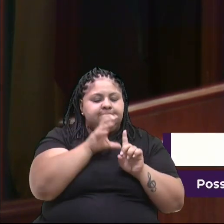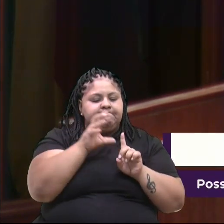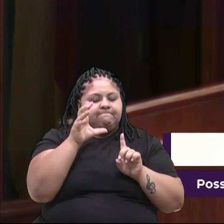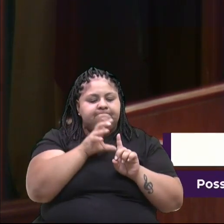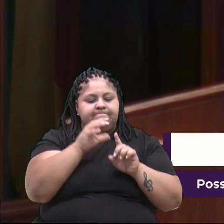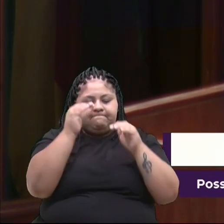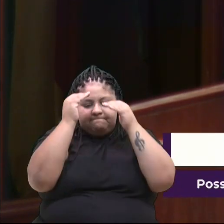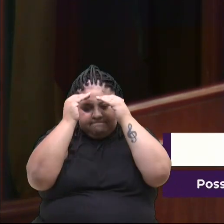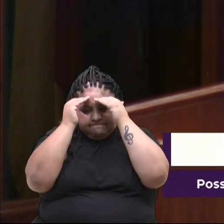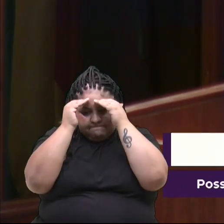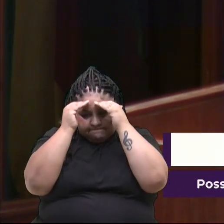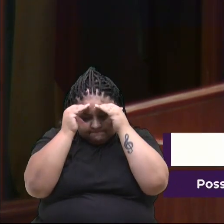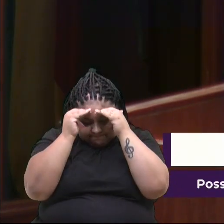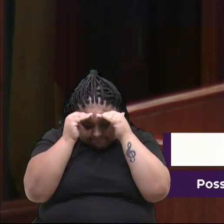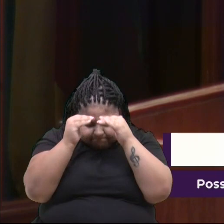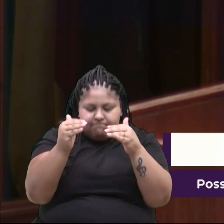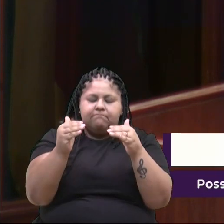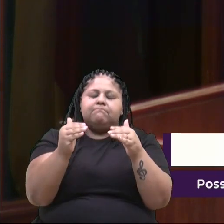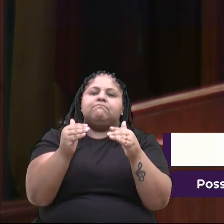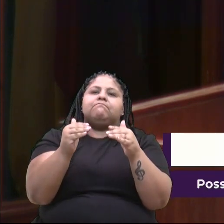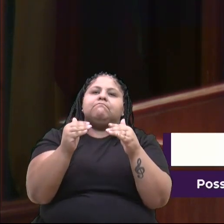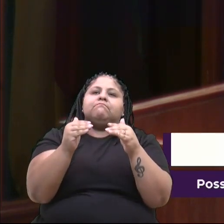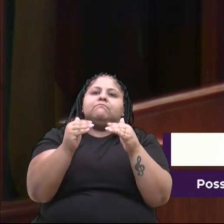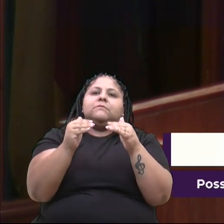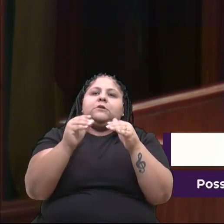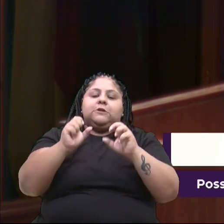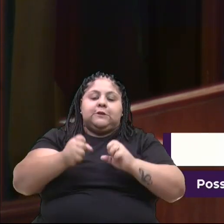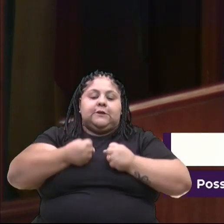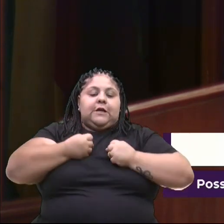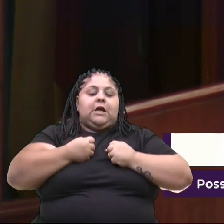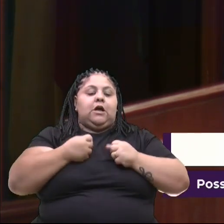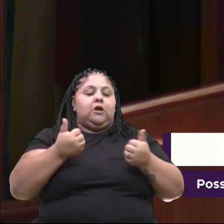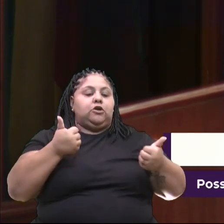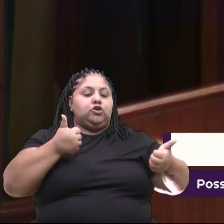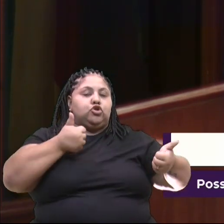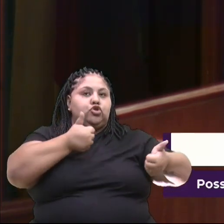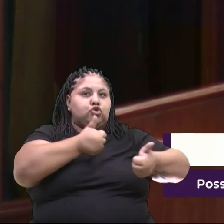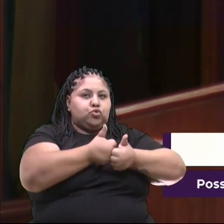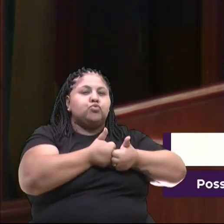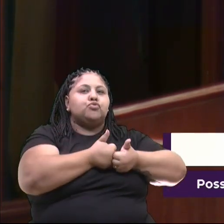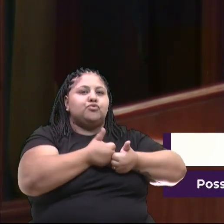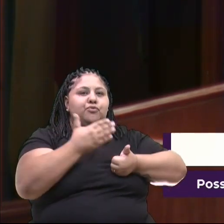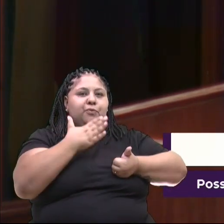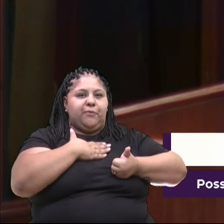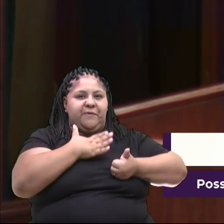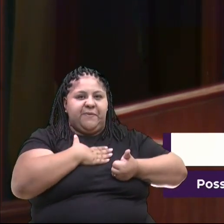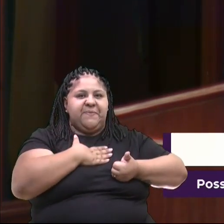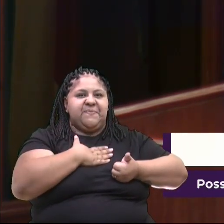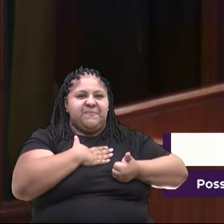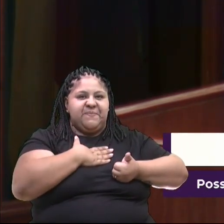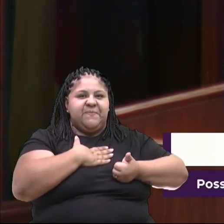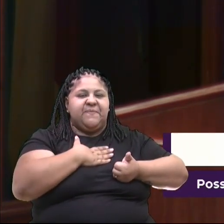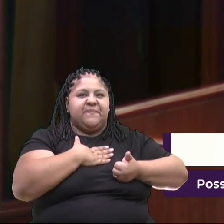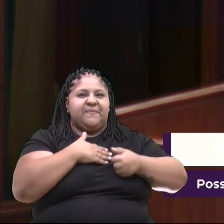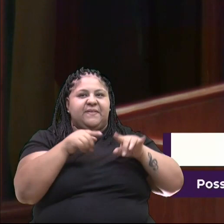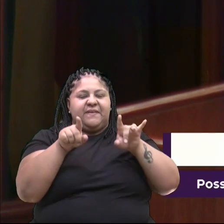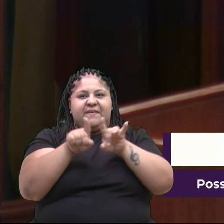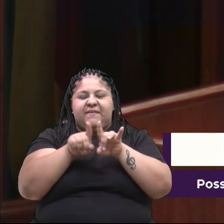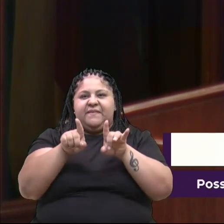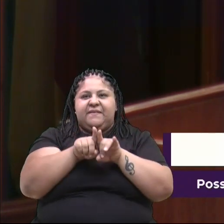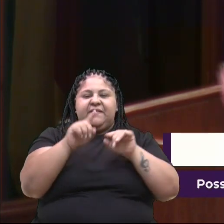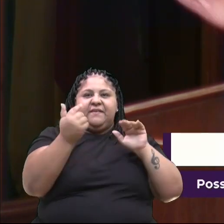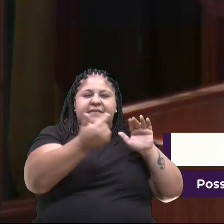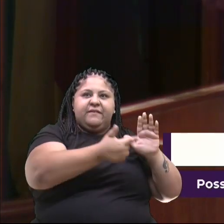eu respeito profundamente e que vão encarar esse desafio comigo, que toparam encarar esse desafio comigo. Então, também apresento